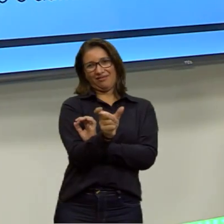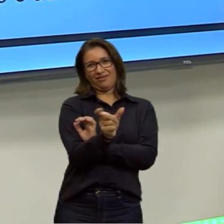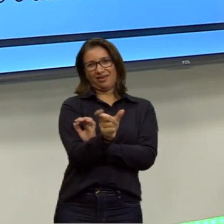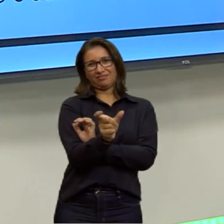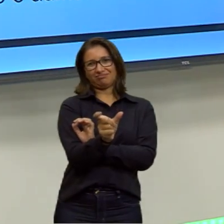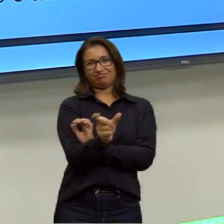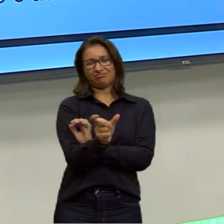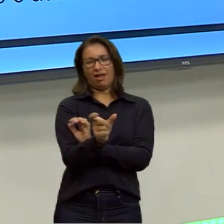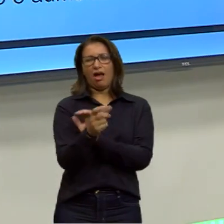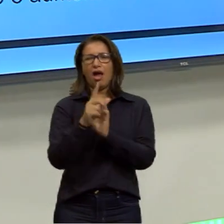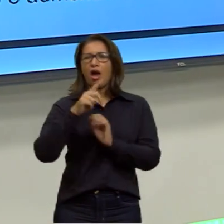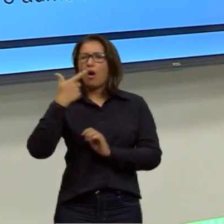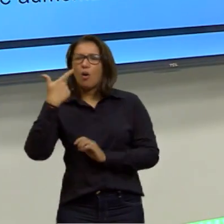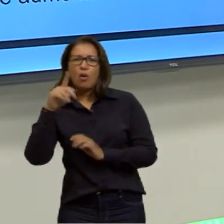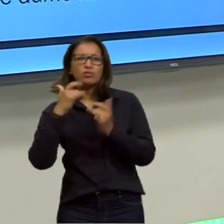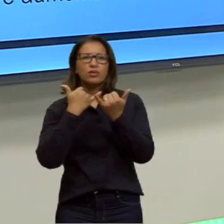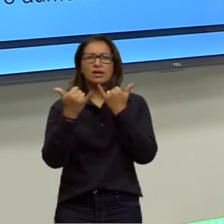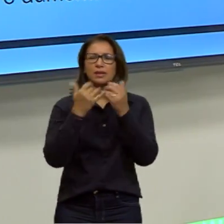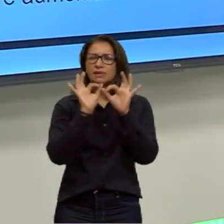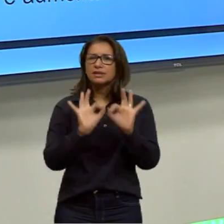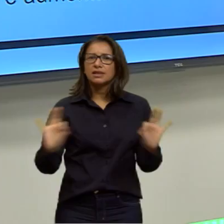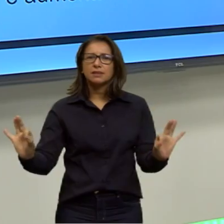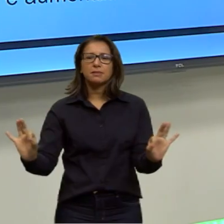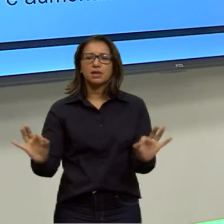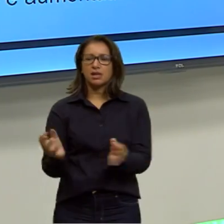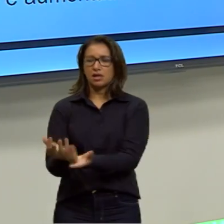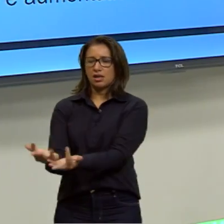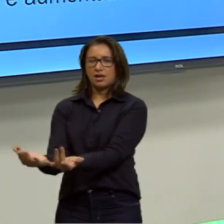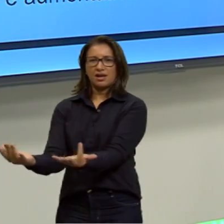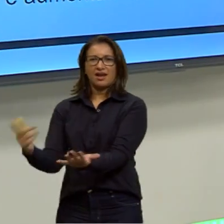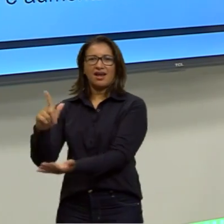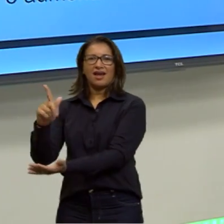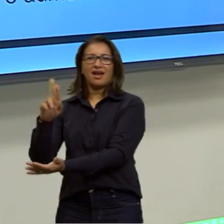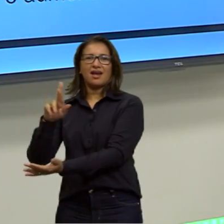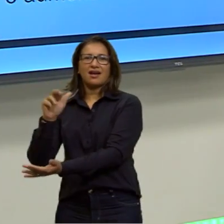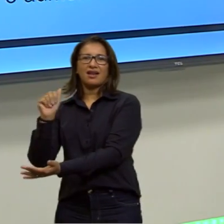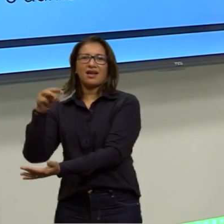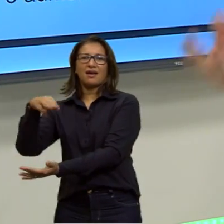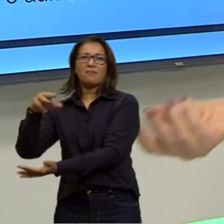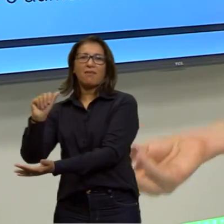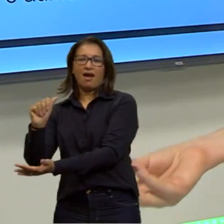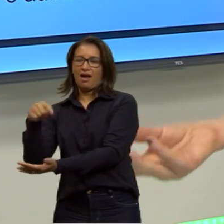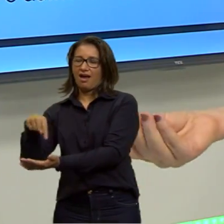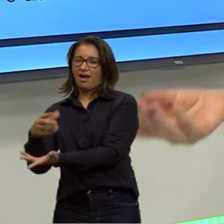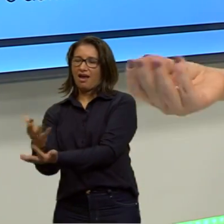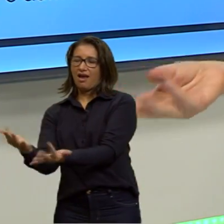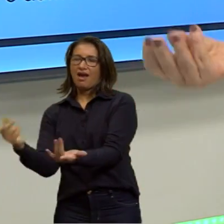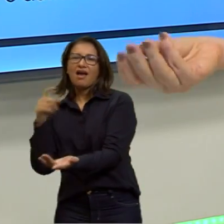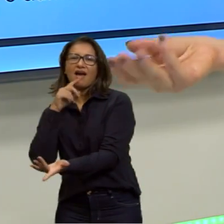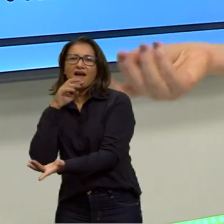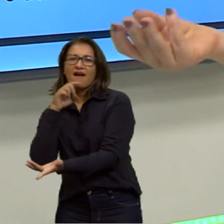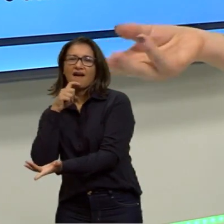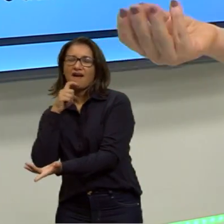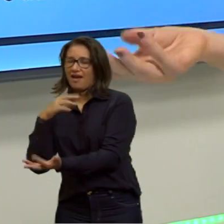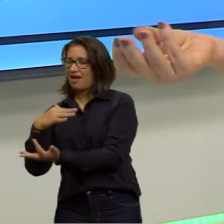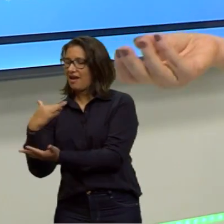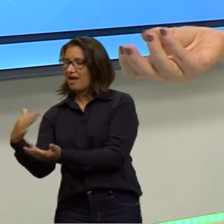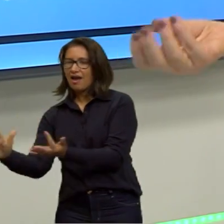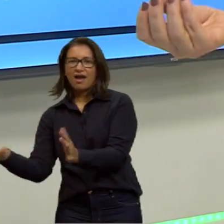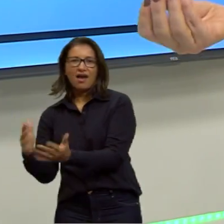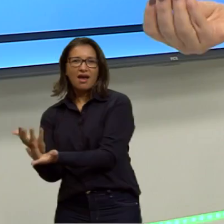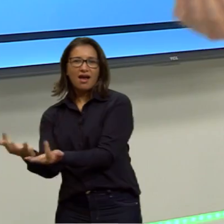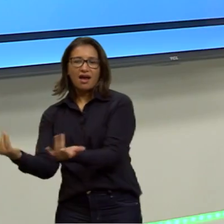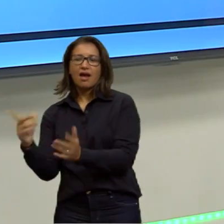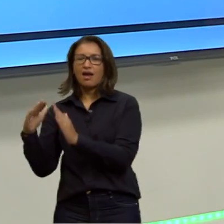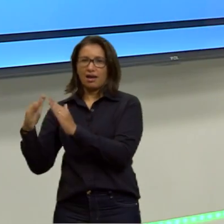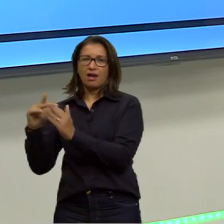simples que a gente usa no nosso dia-a-dia grama a grama é aquela verdinha que a gente tem lá em